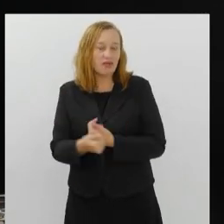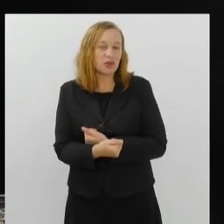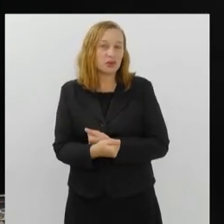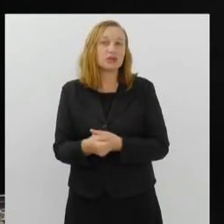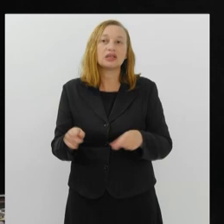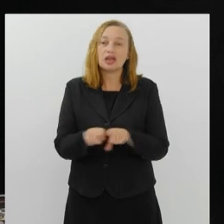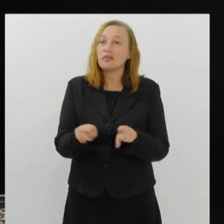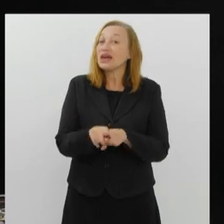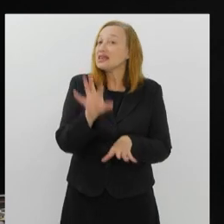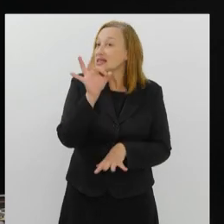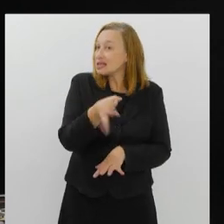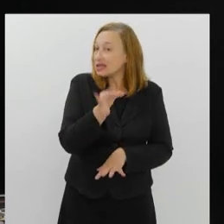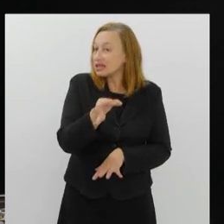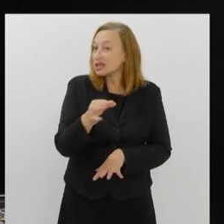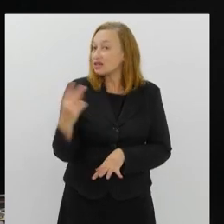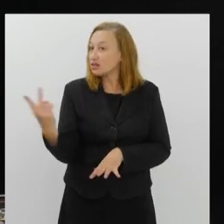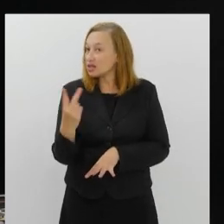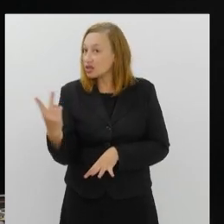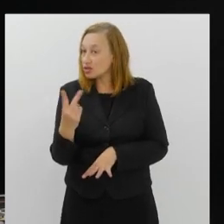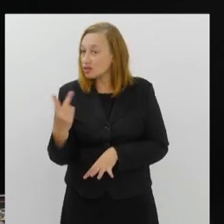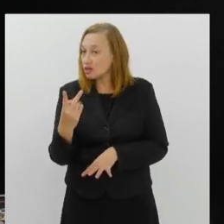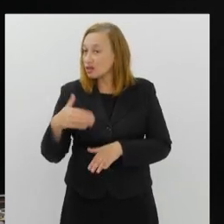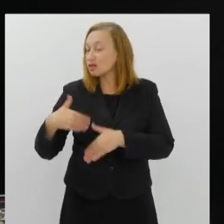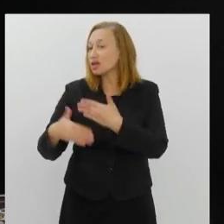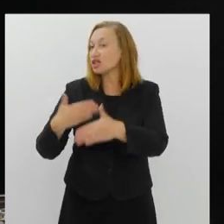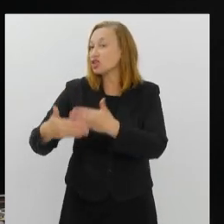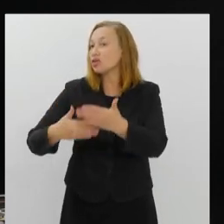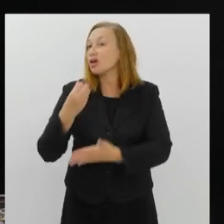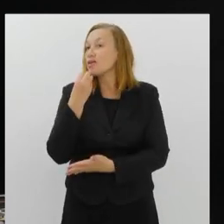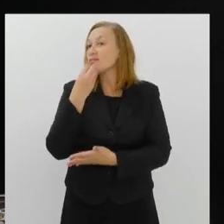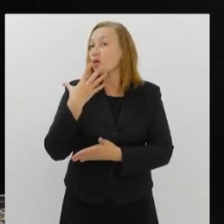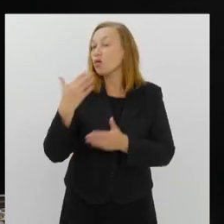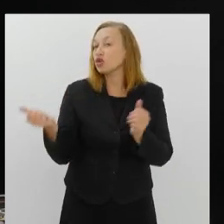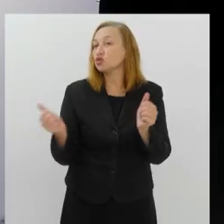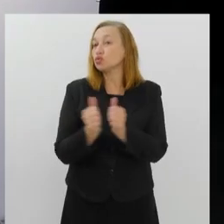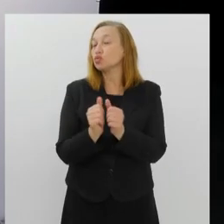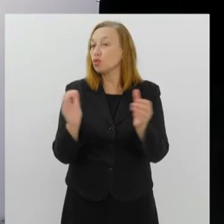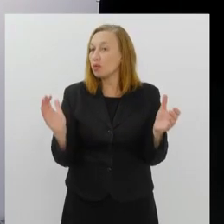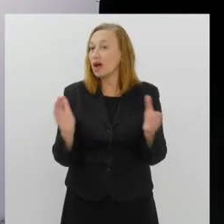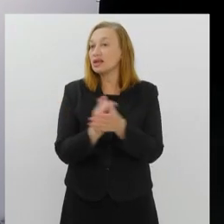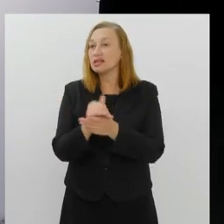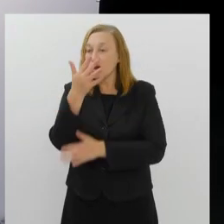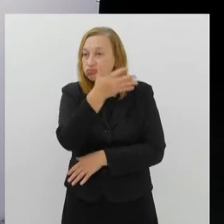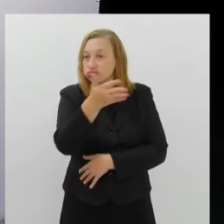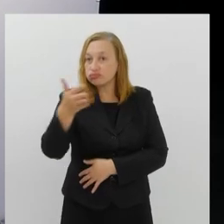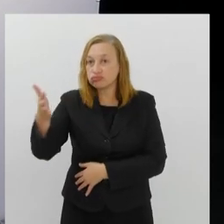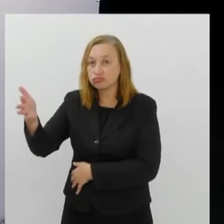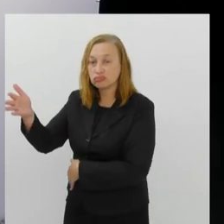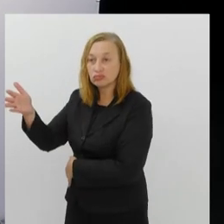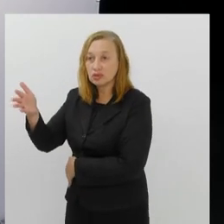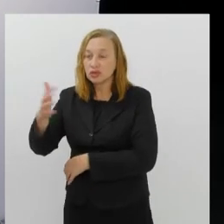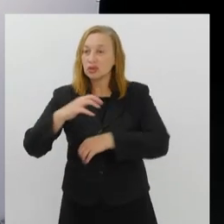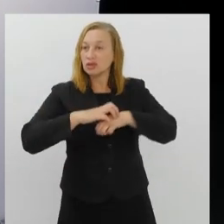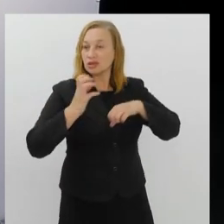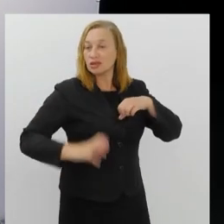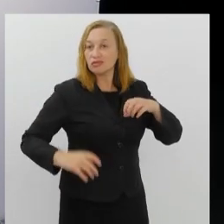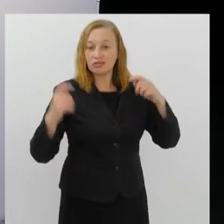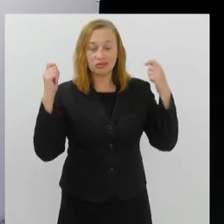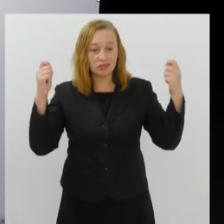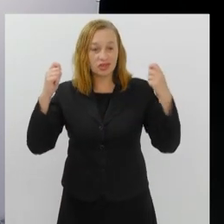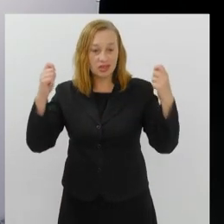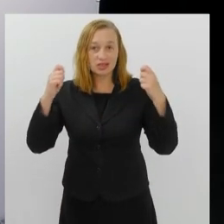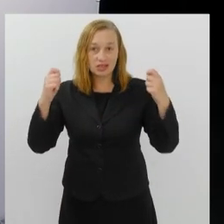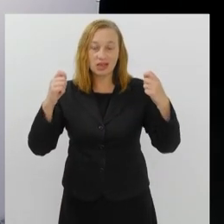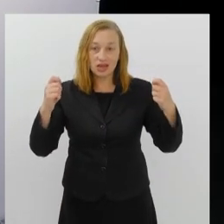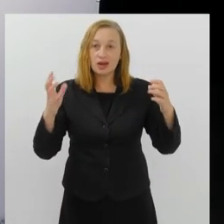Maravilhoso, né? Eu tenho certeza que vocês vão ter, repito, uma trajetória muito bacana na Porto da Pedra. Eu vou torcer para a nossa